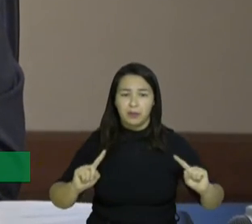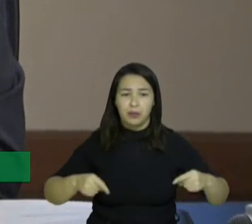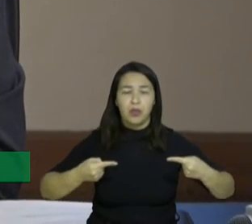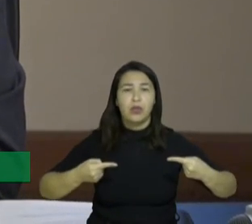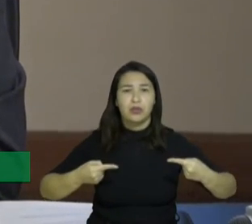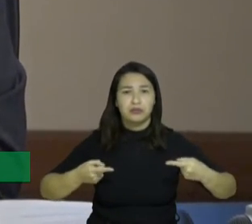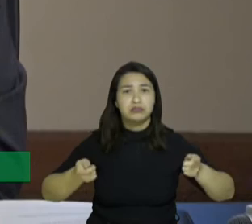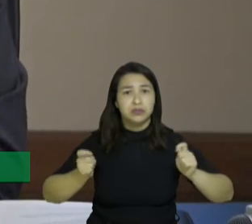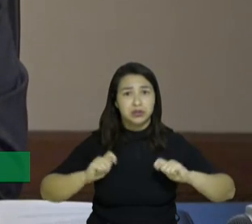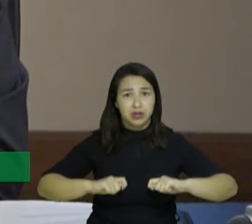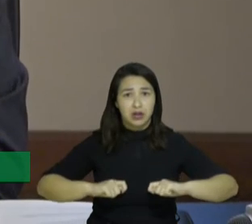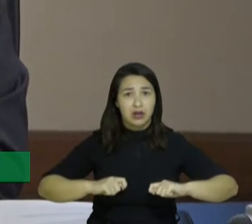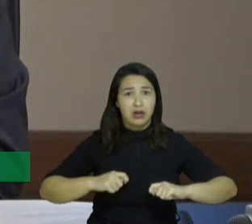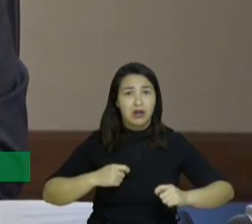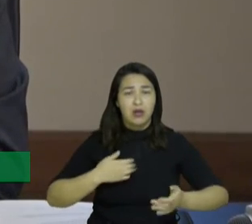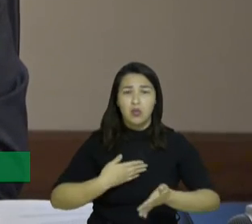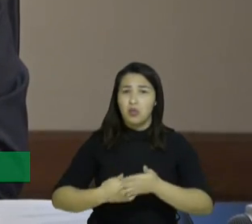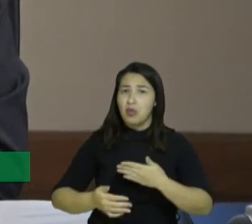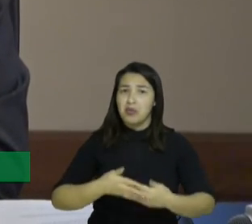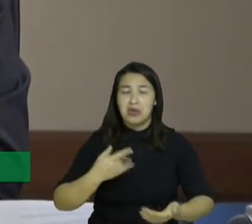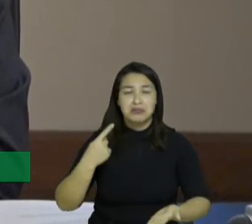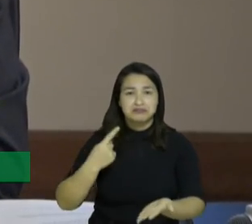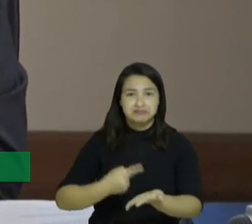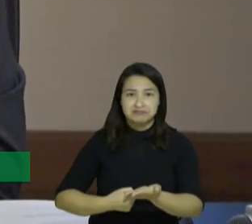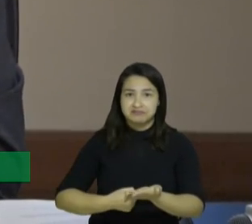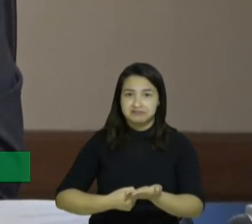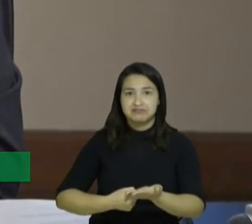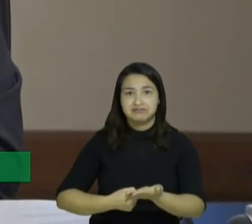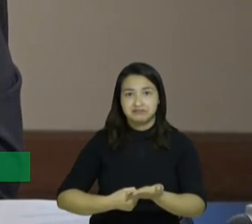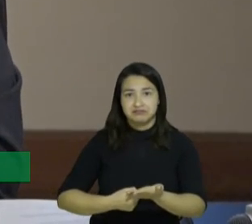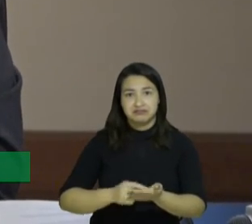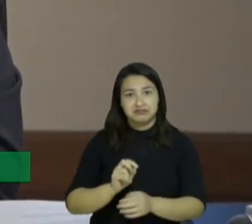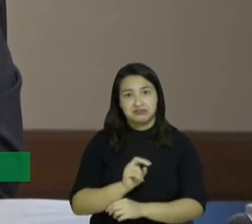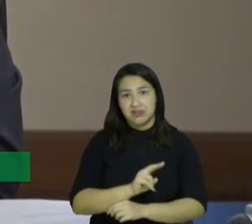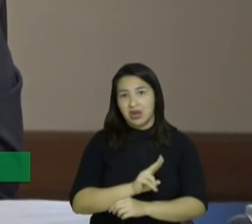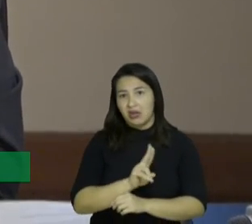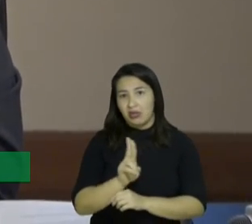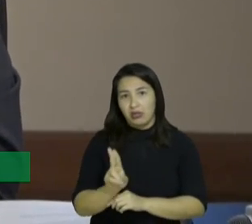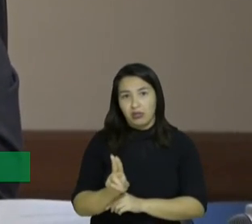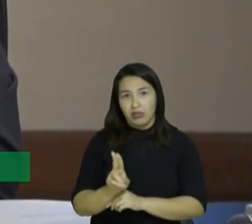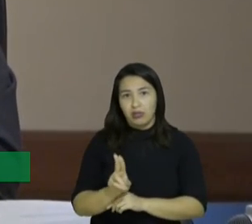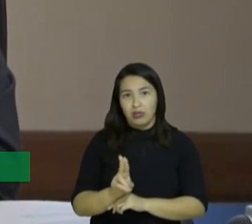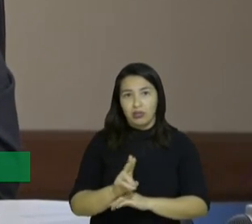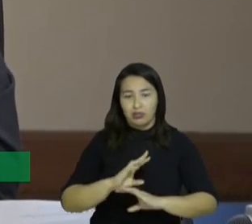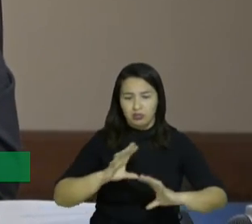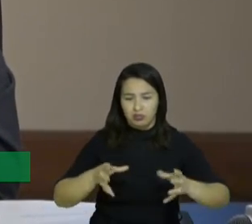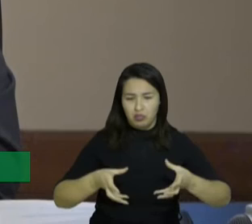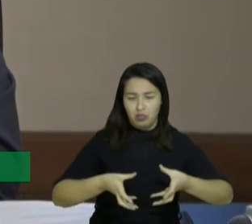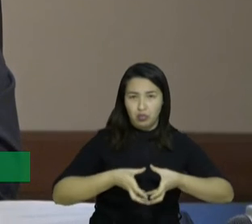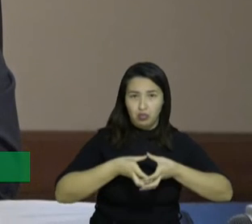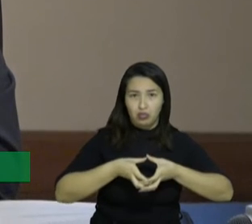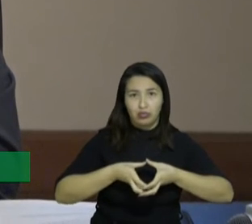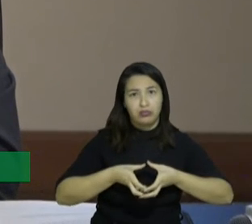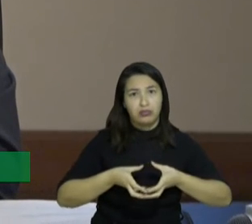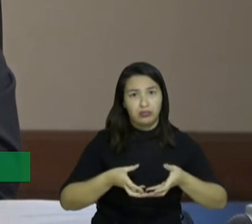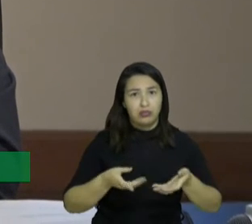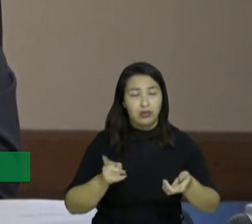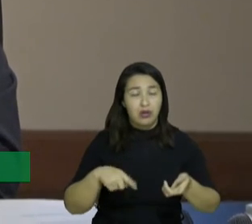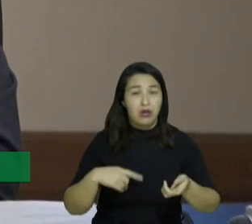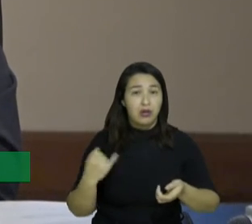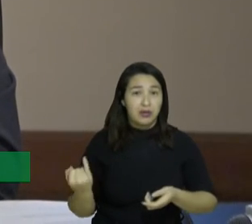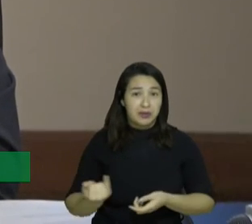preparada para fazer qualquer tipo de acordo bilateral ou acordo eh multilateral que é muito